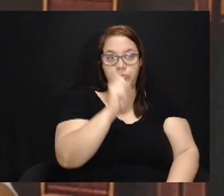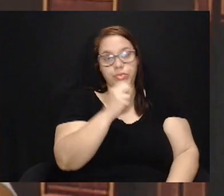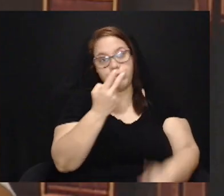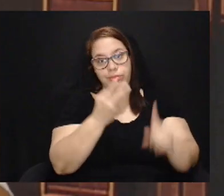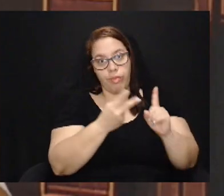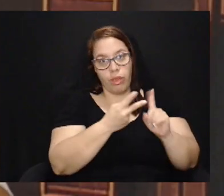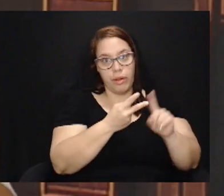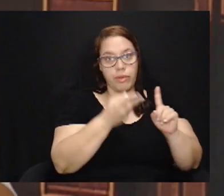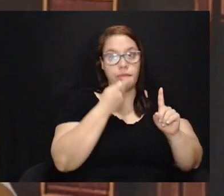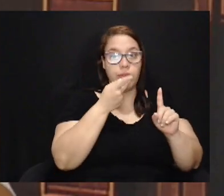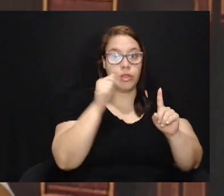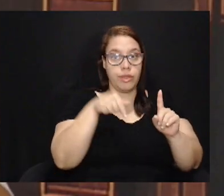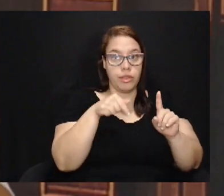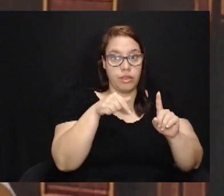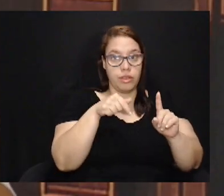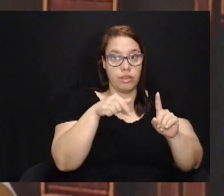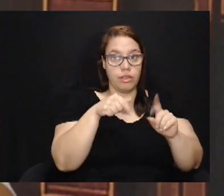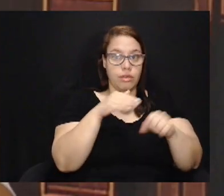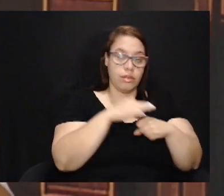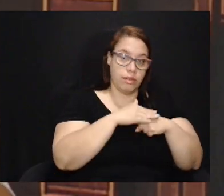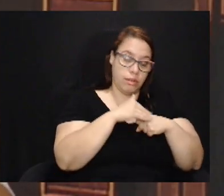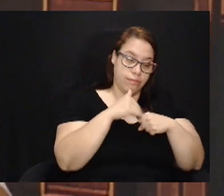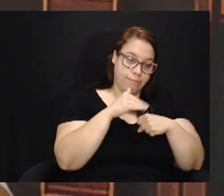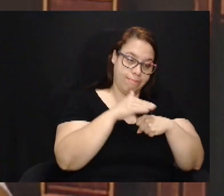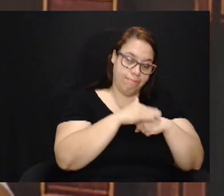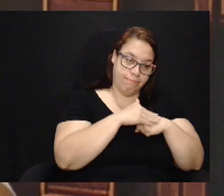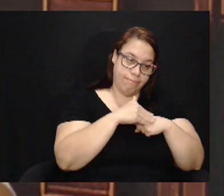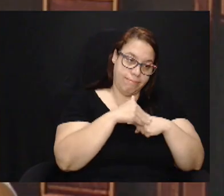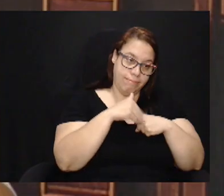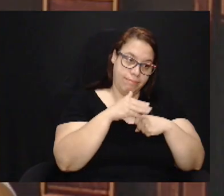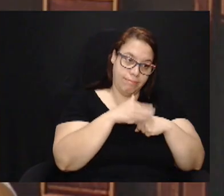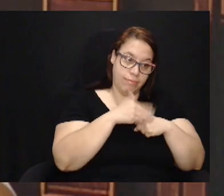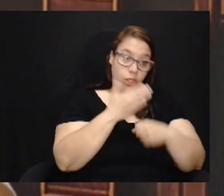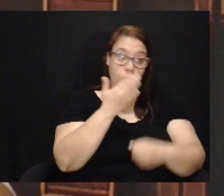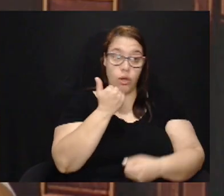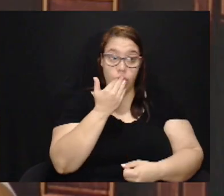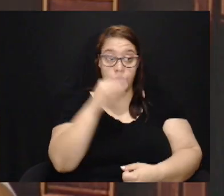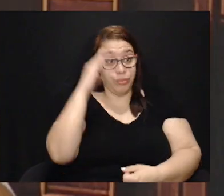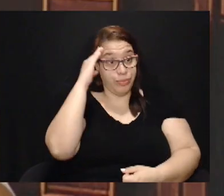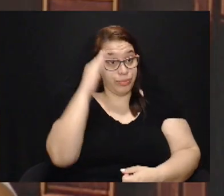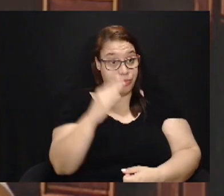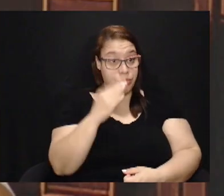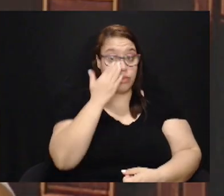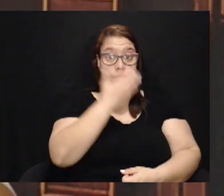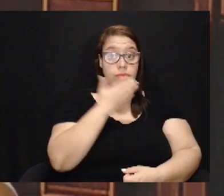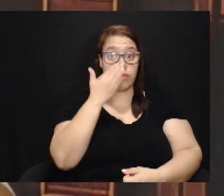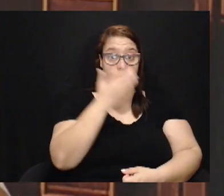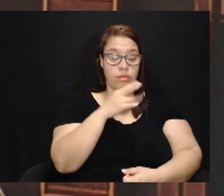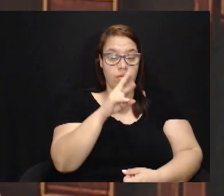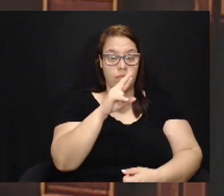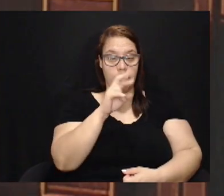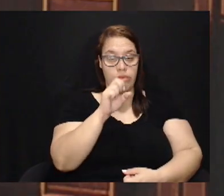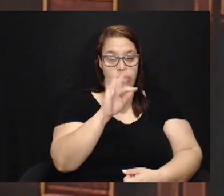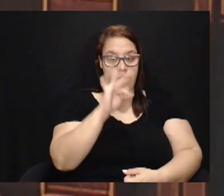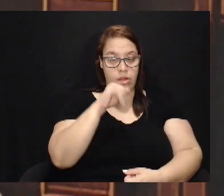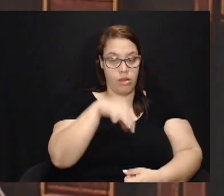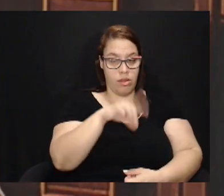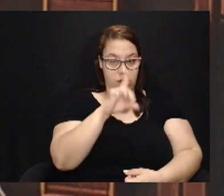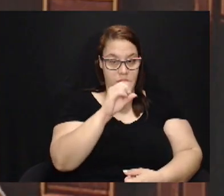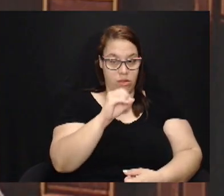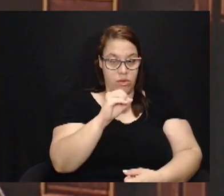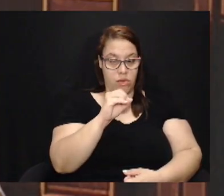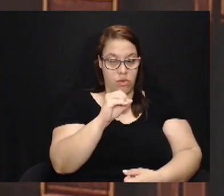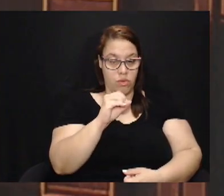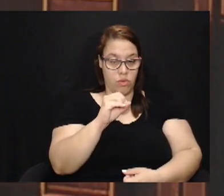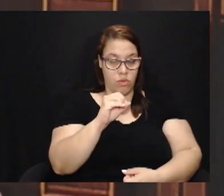que é o apego emocional ao alimento, principalmente ao açúcar refinado. Sim. Nós sabemos que o excesso de açúcar,